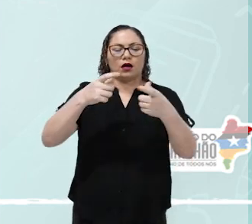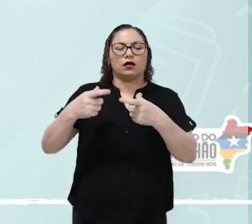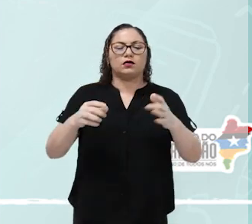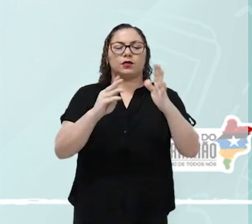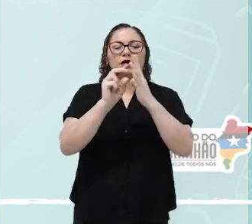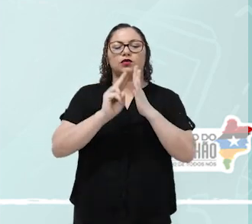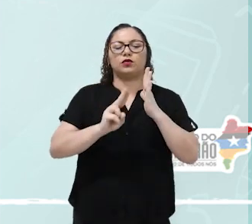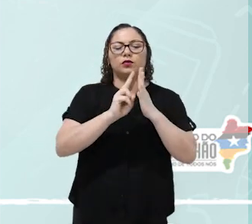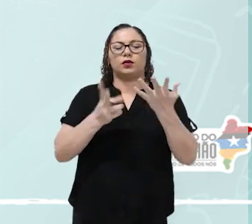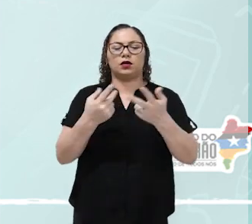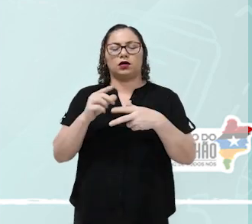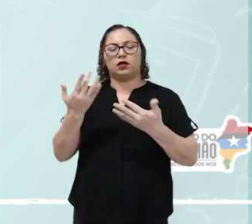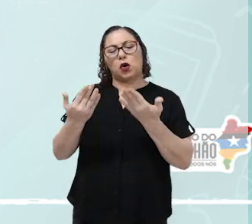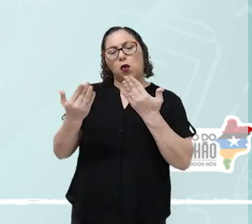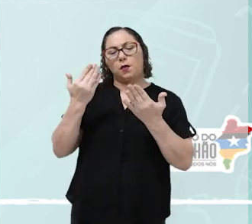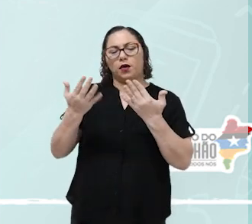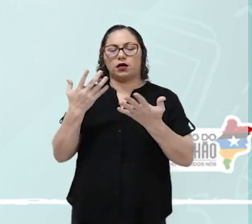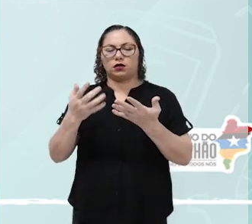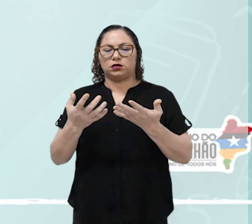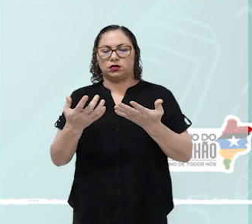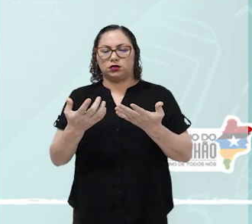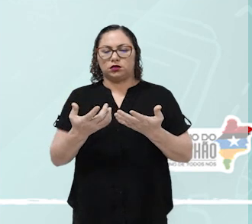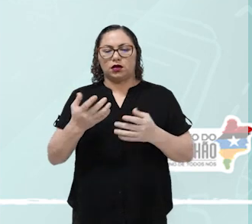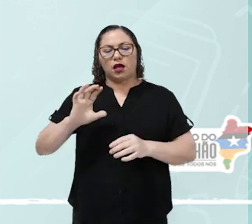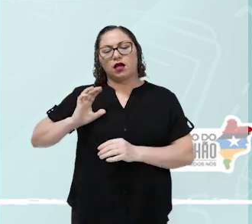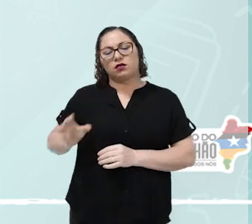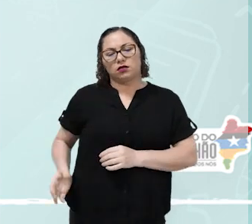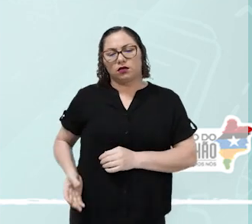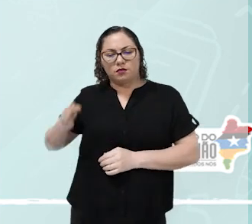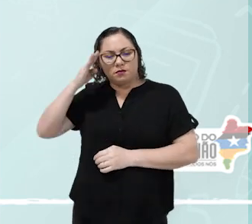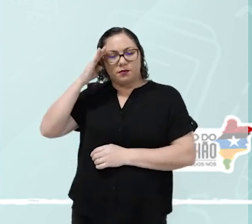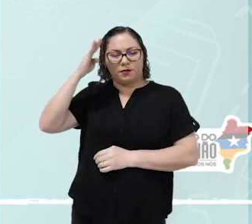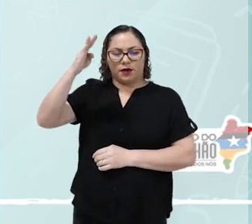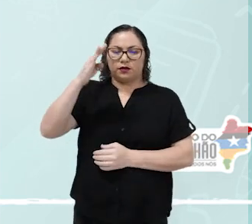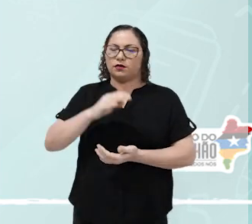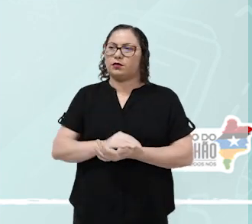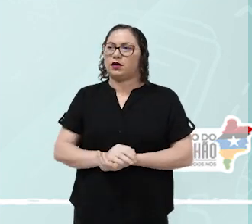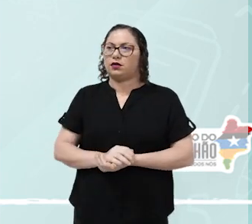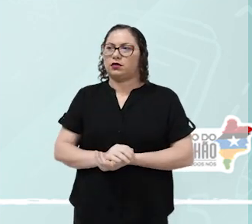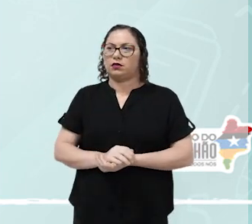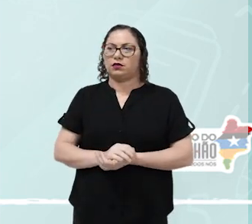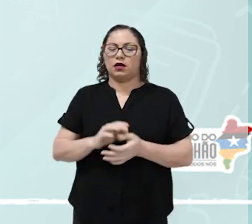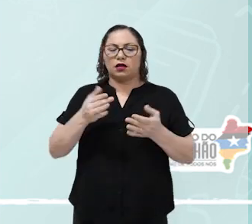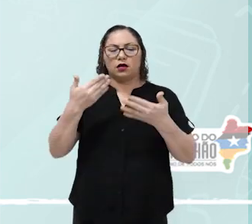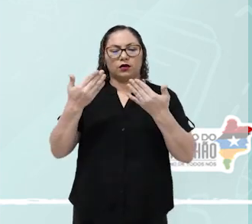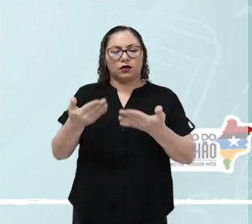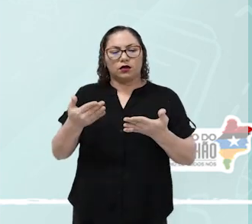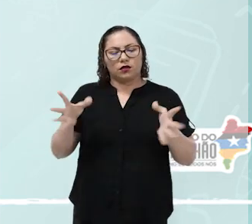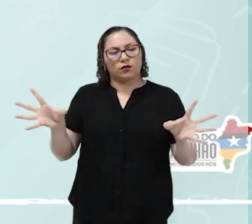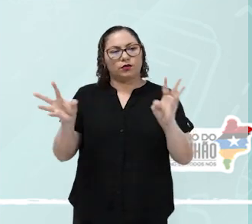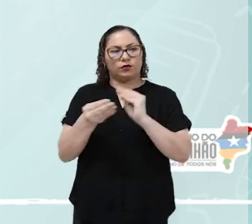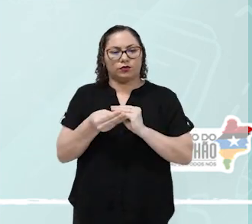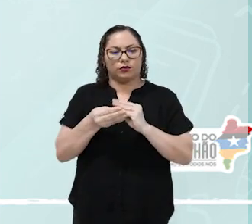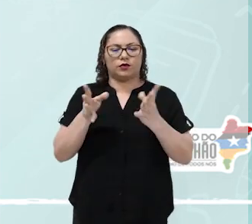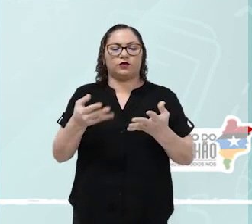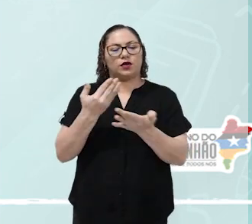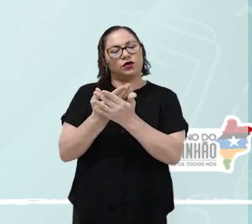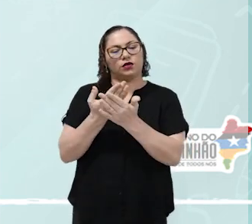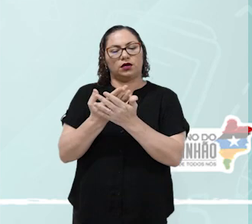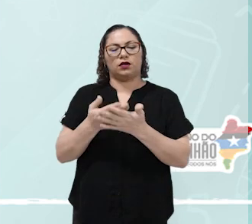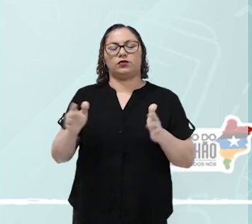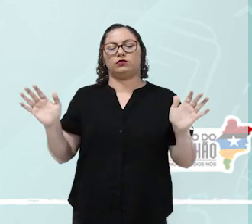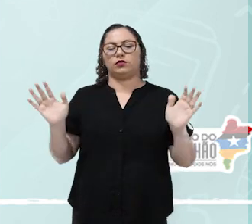a comparação com o espaço rural e as características principais também. Então serve aí para fechamento da nossa aula,